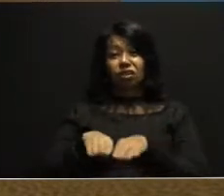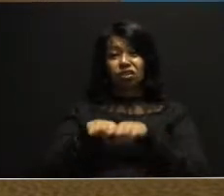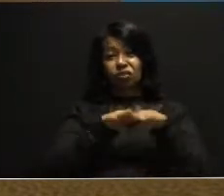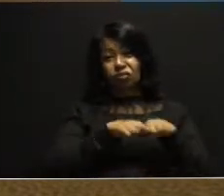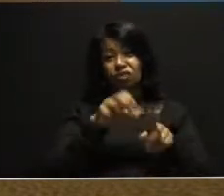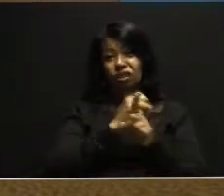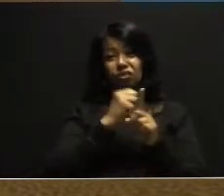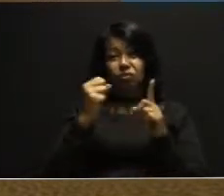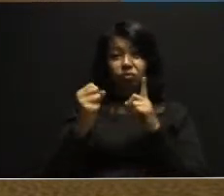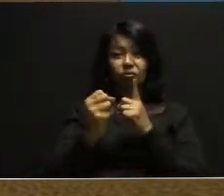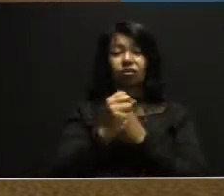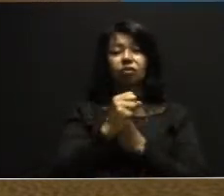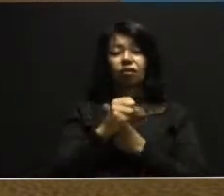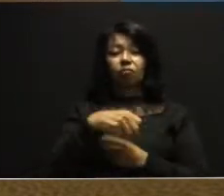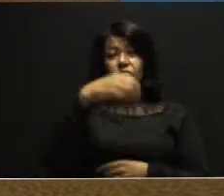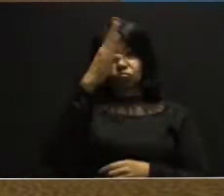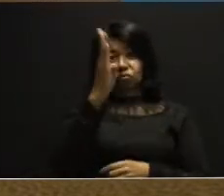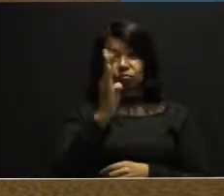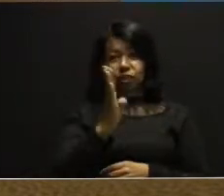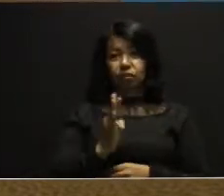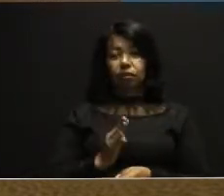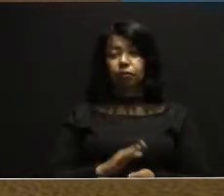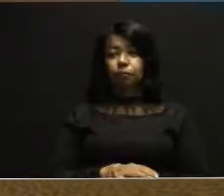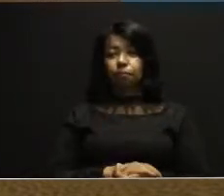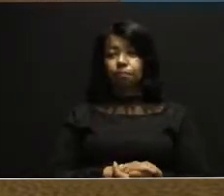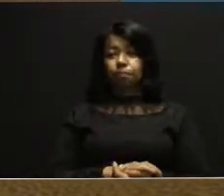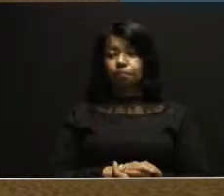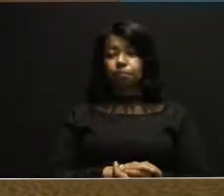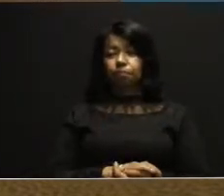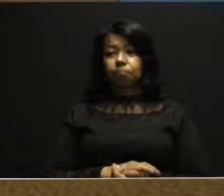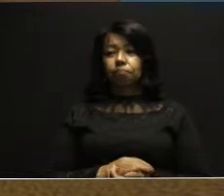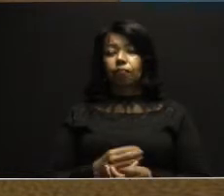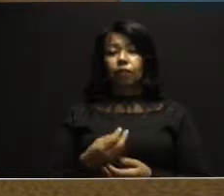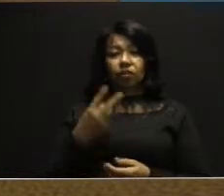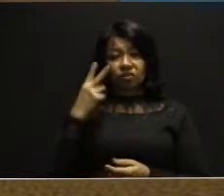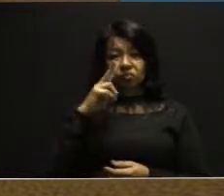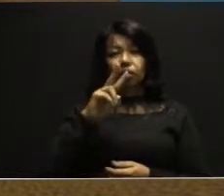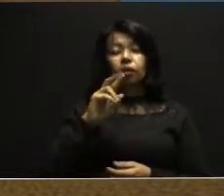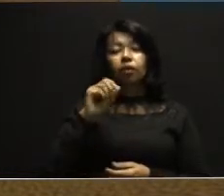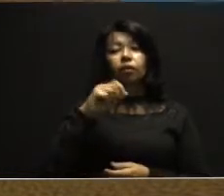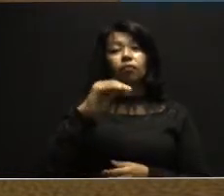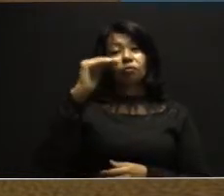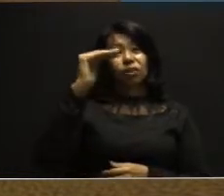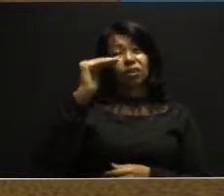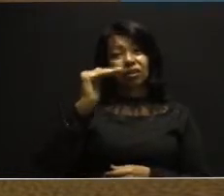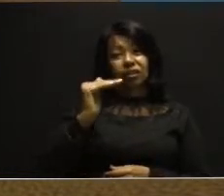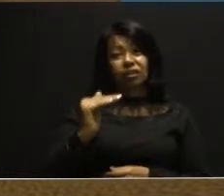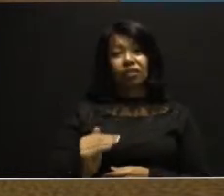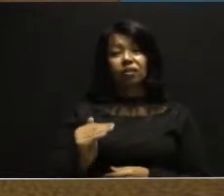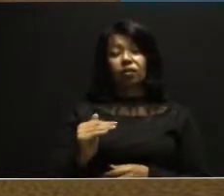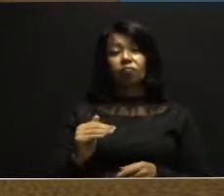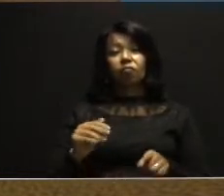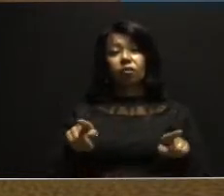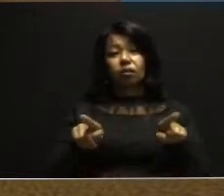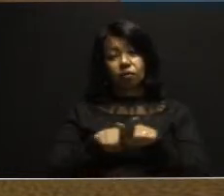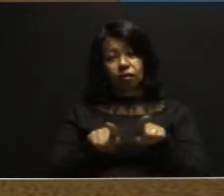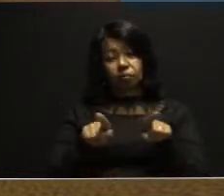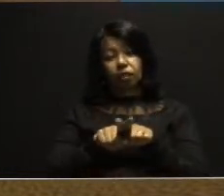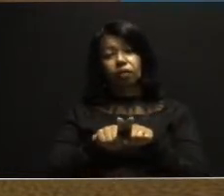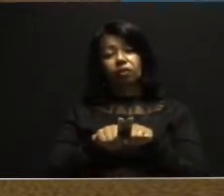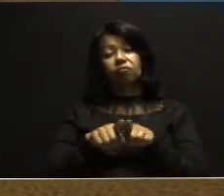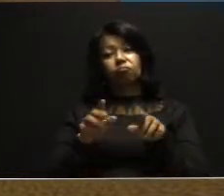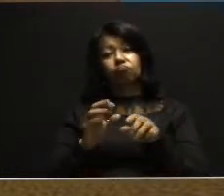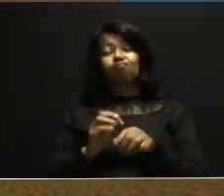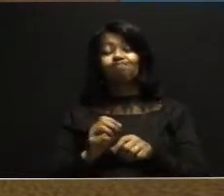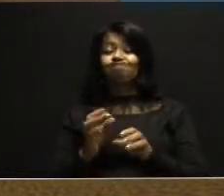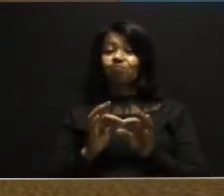5.500 e poucos municípios do Brasil. Para ver que houve uma degradação, né, e, ao mesmo tempo, há uma distância